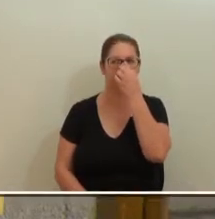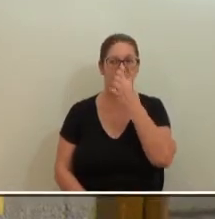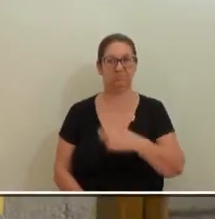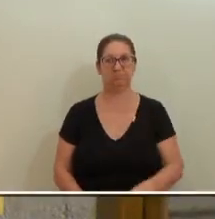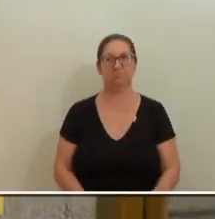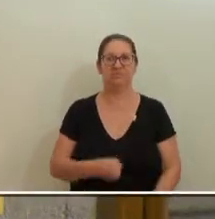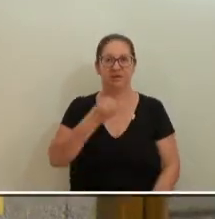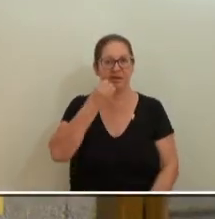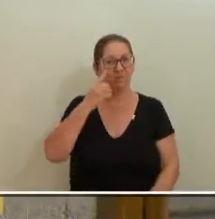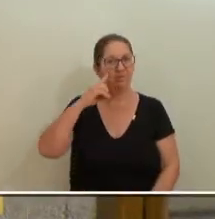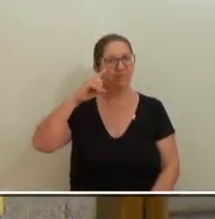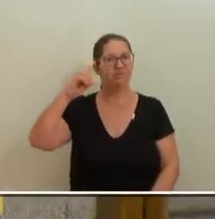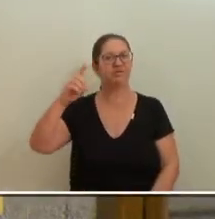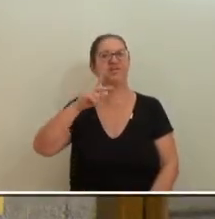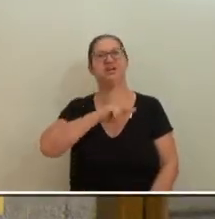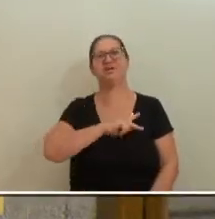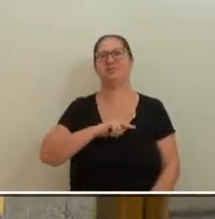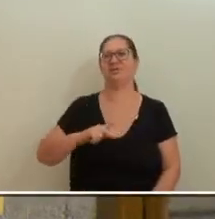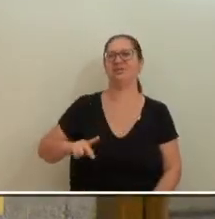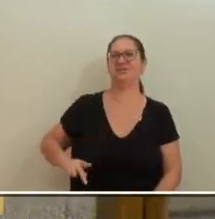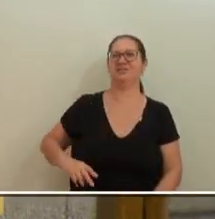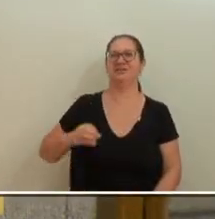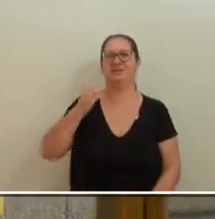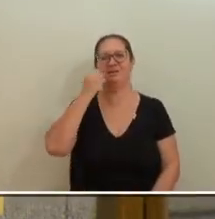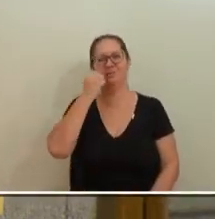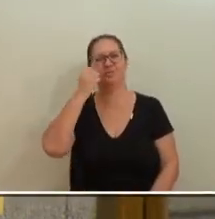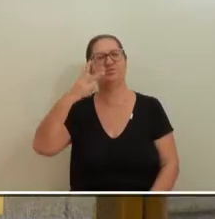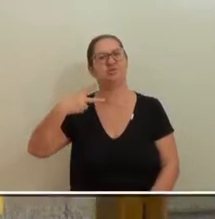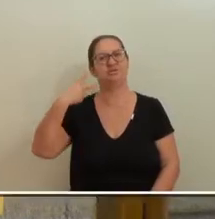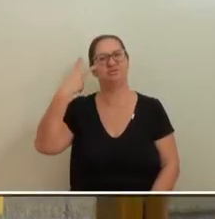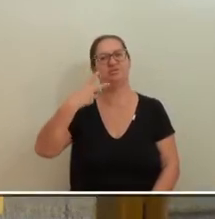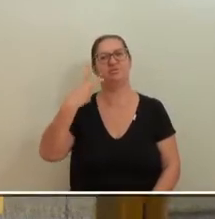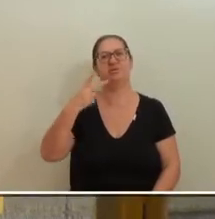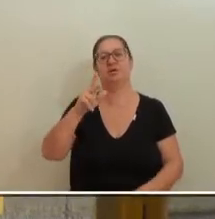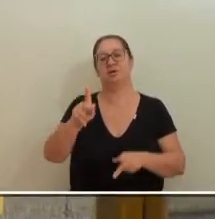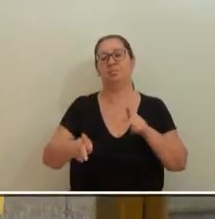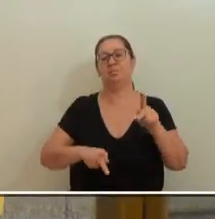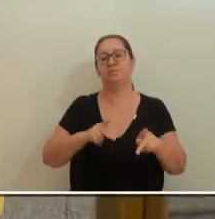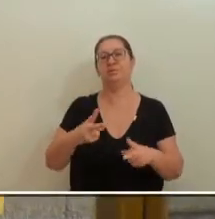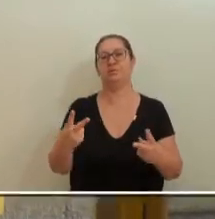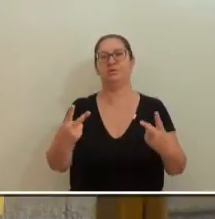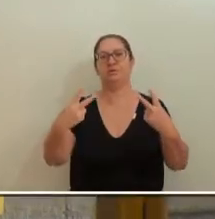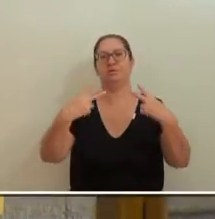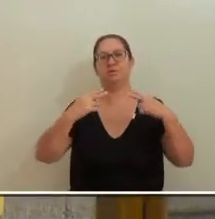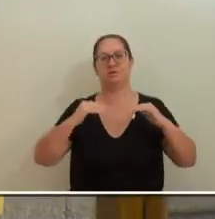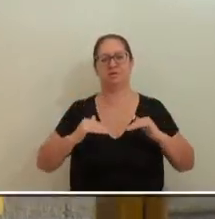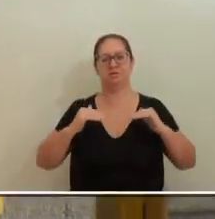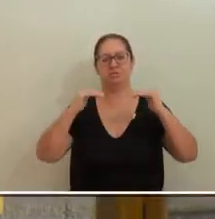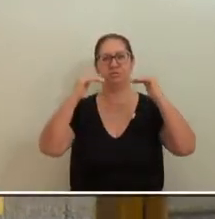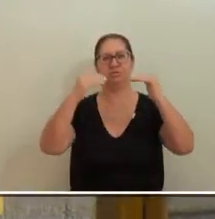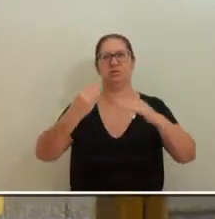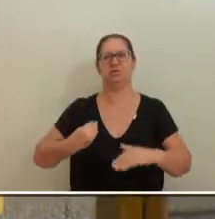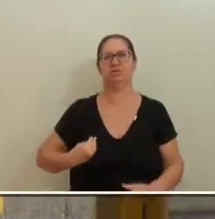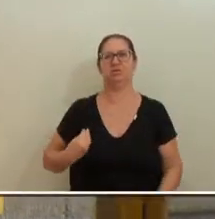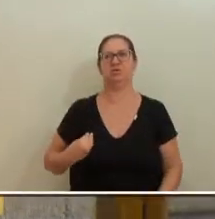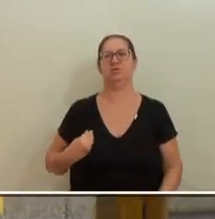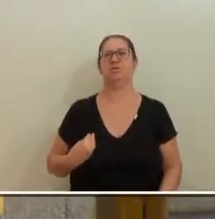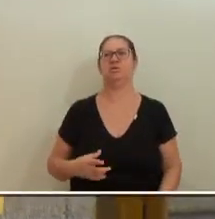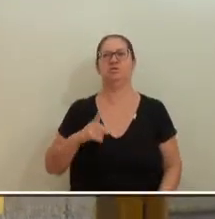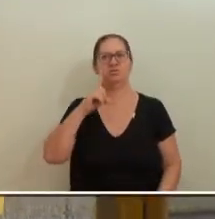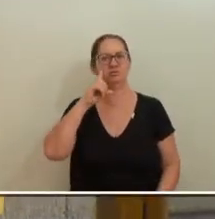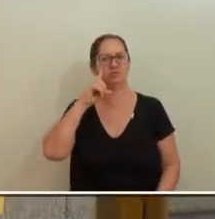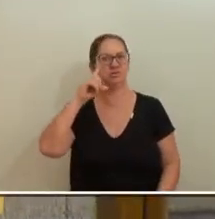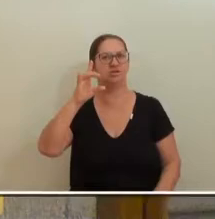Bom dia, senhor presidente, bom dia, nobres vereadores, população que nos acompanha, as autoridades aqui. Nosso bom dia especial ao